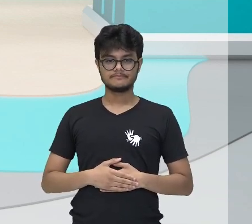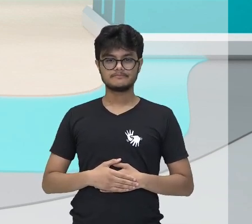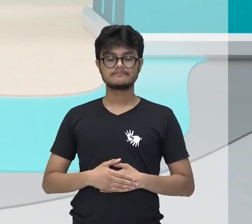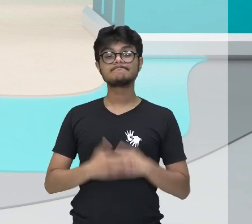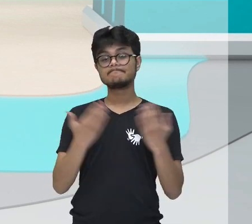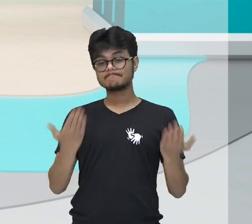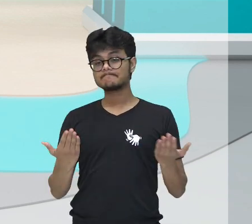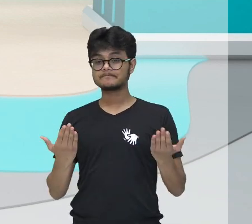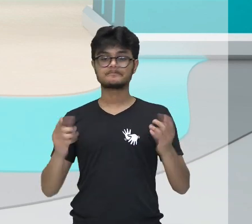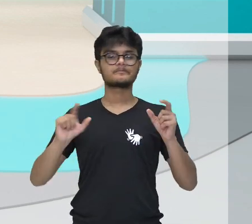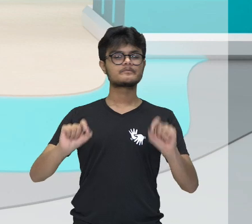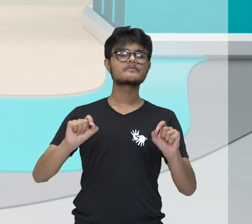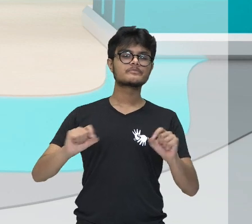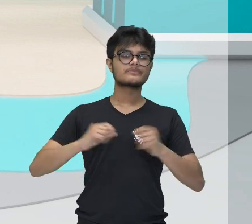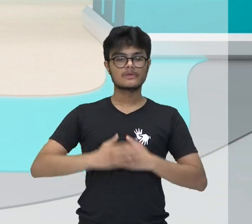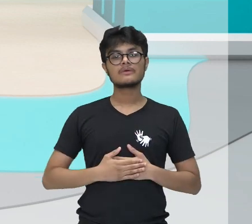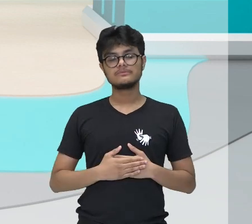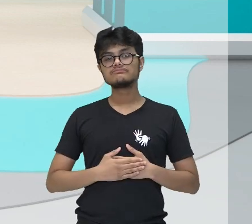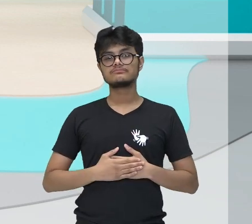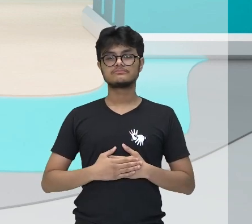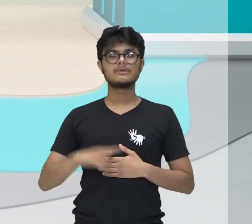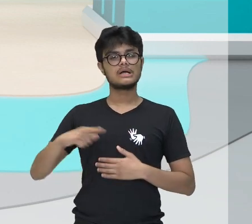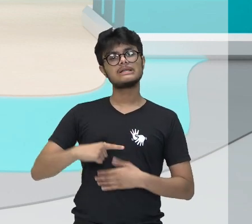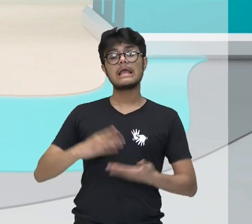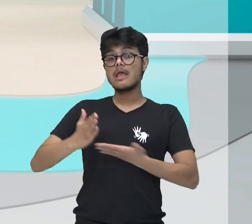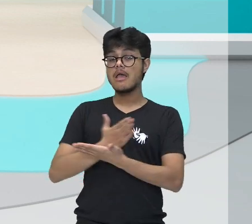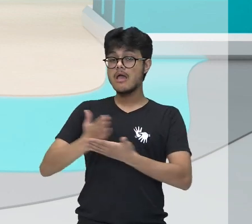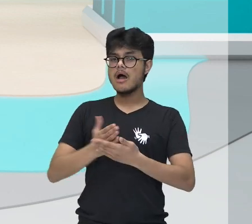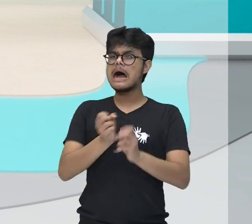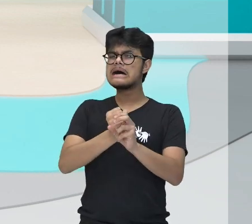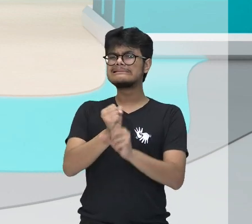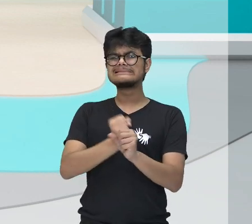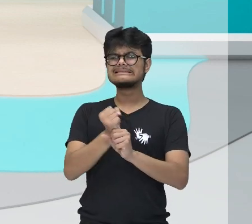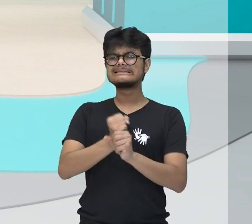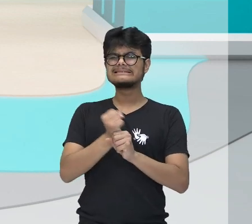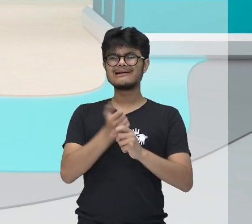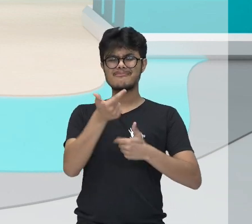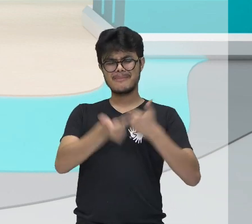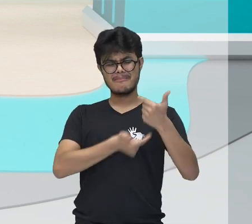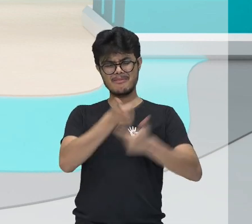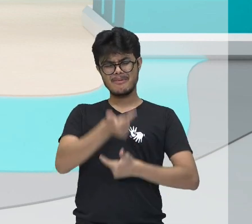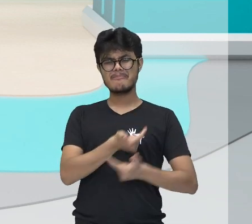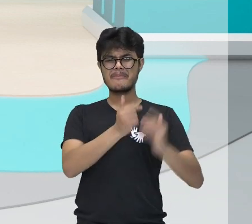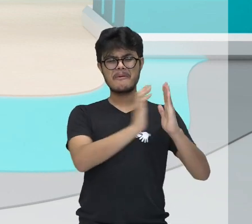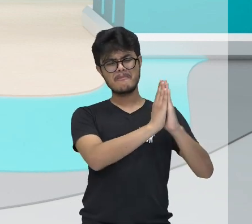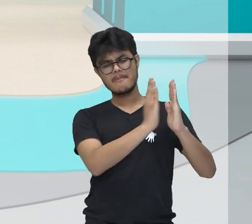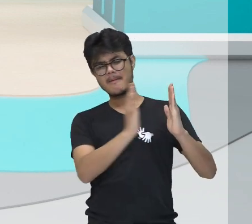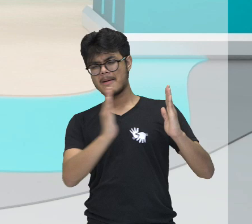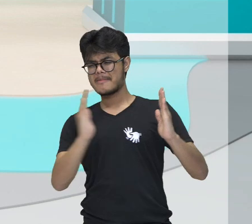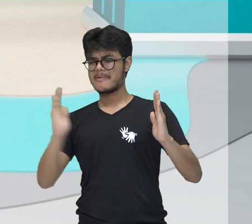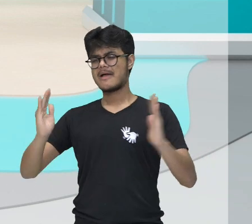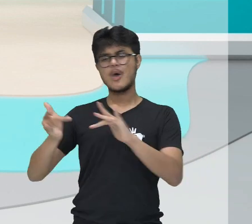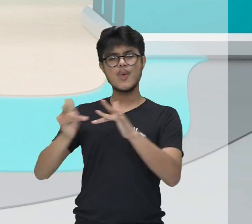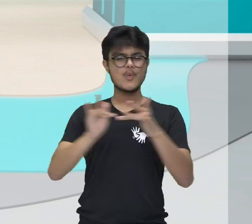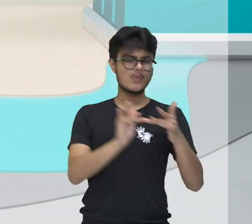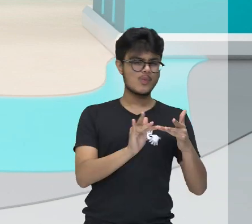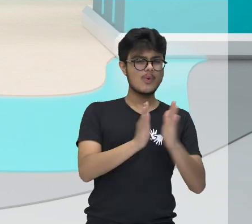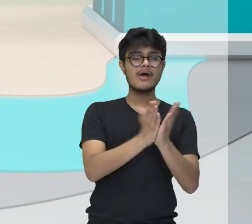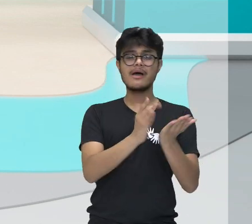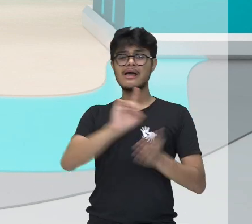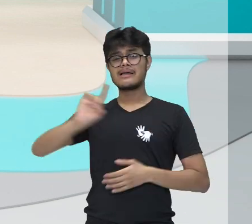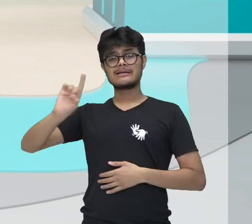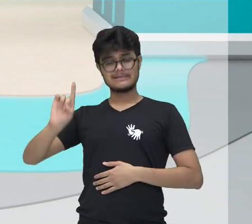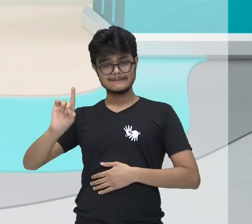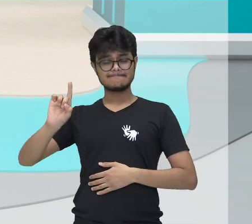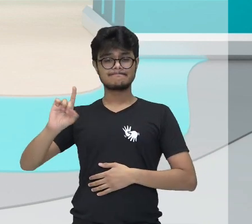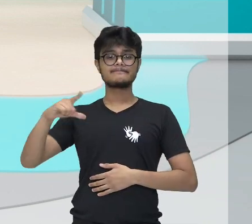Então, ele passou alguns anos para produzir todas as passagens ali da Bíblia, principalmente